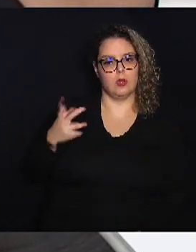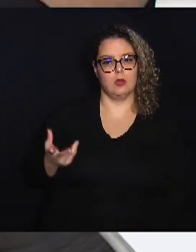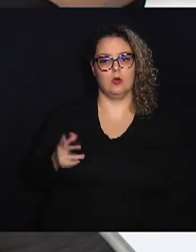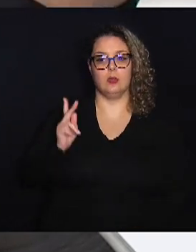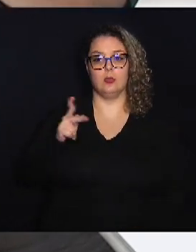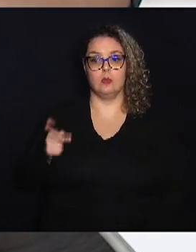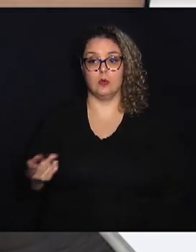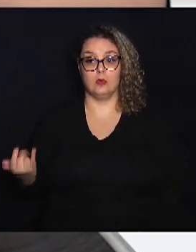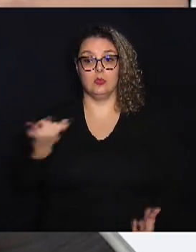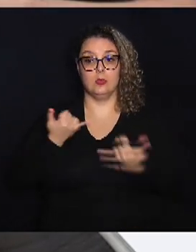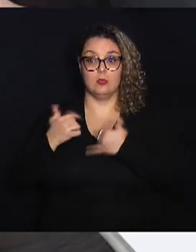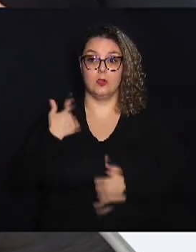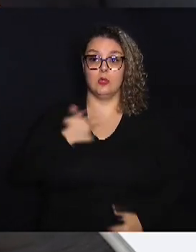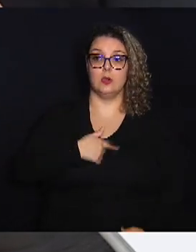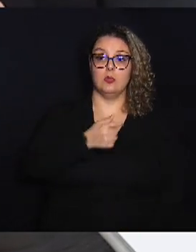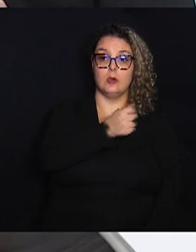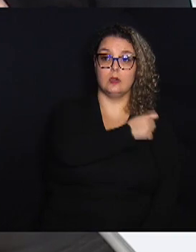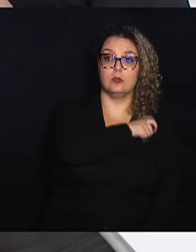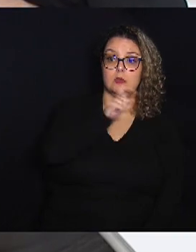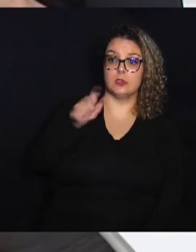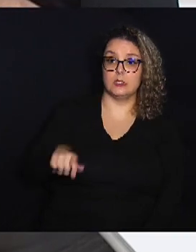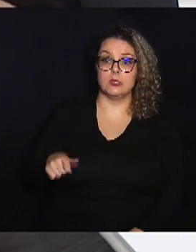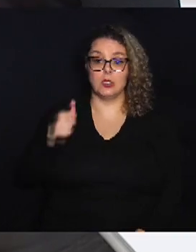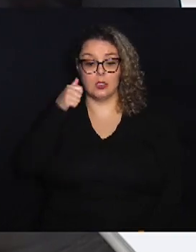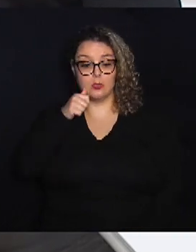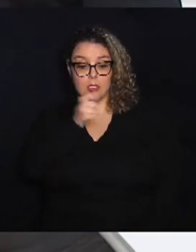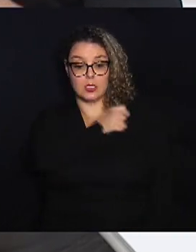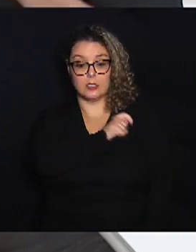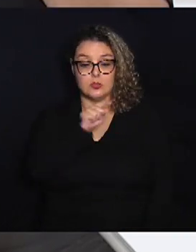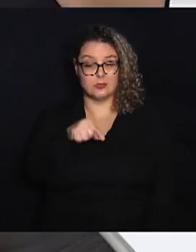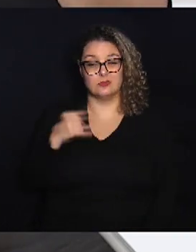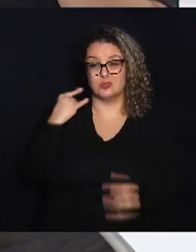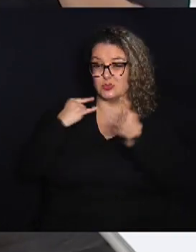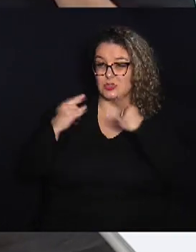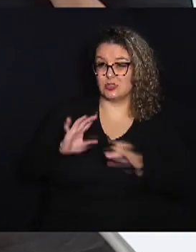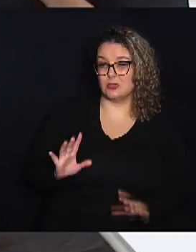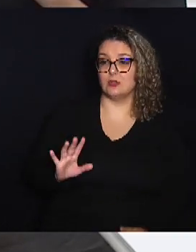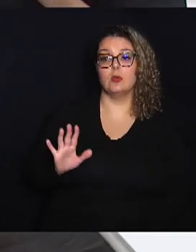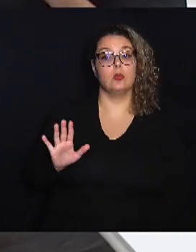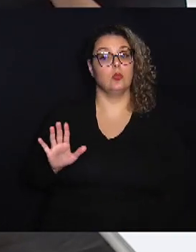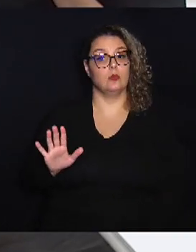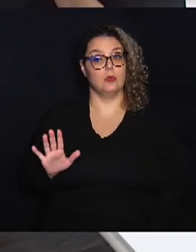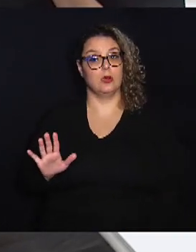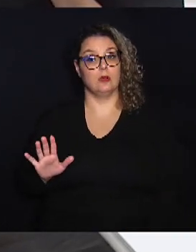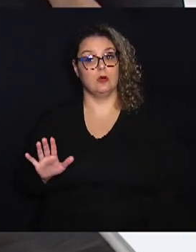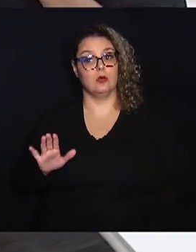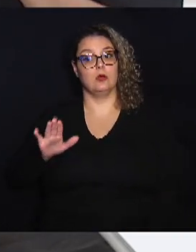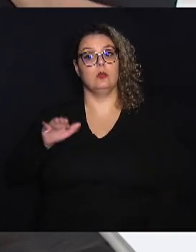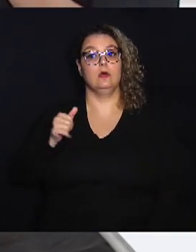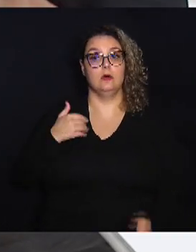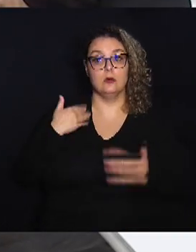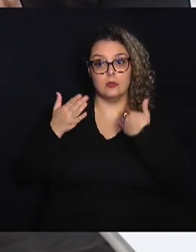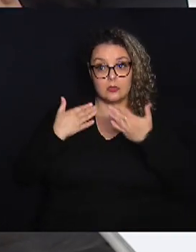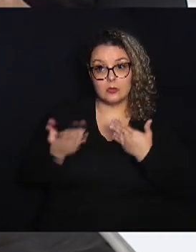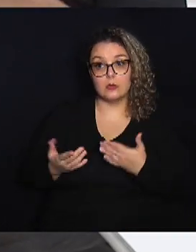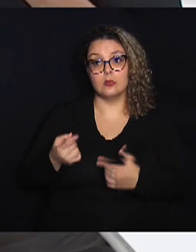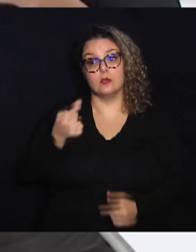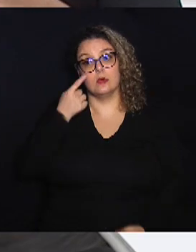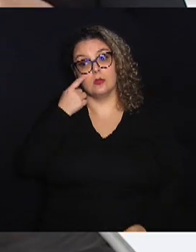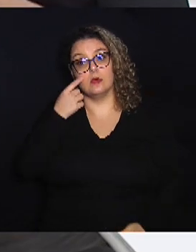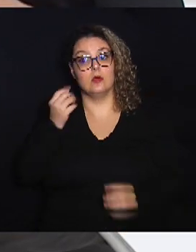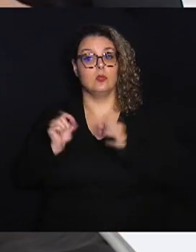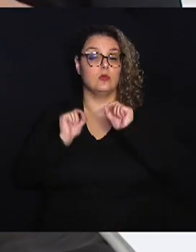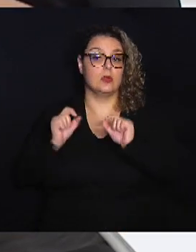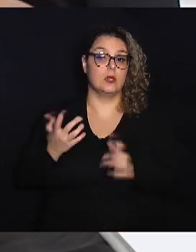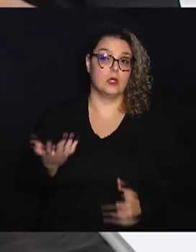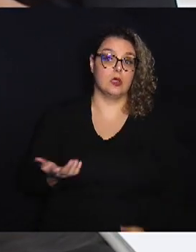nós, olha, o aluno fulano, a aluna ciclana não estão tão interessados, a gente, vamos chamar para conversar, para ver qual é a situação do